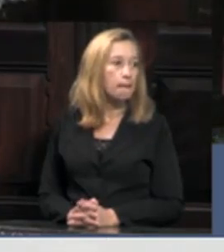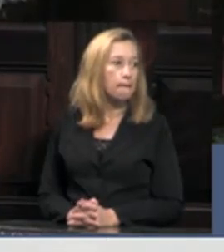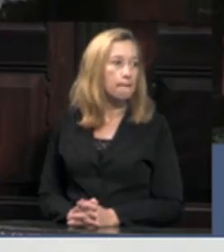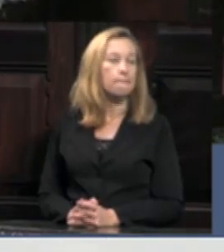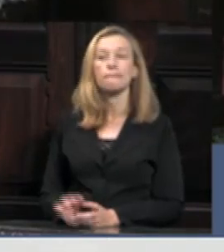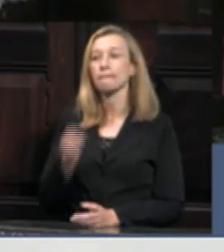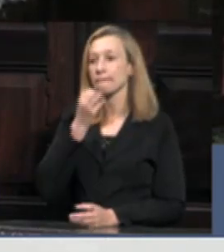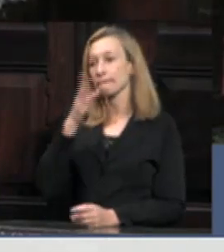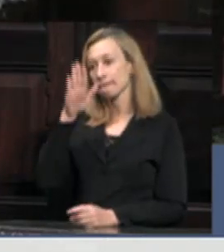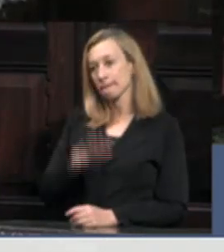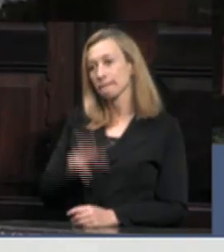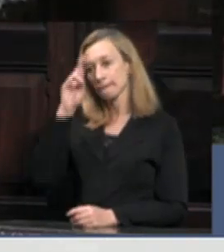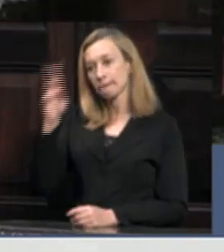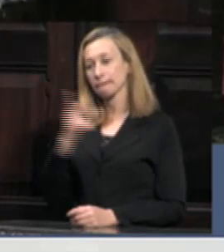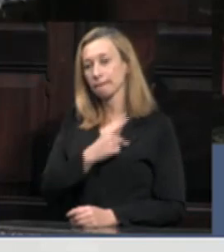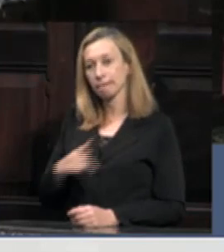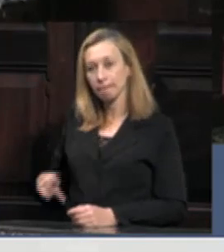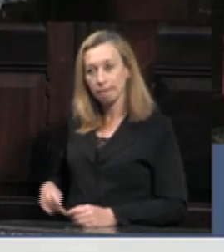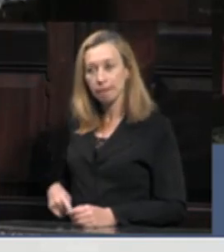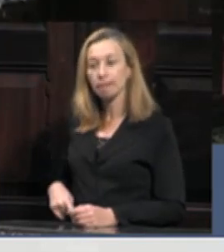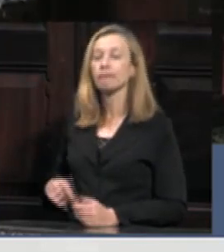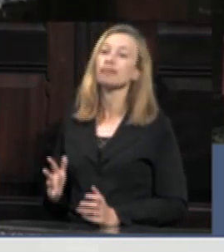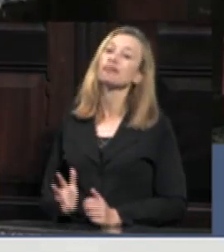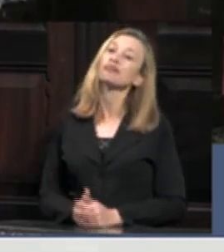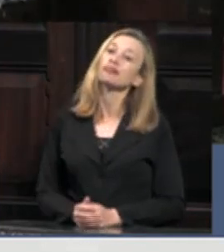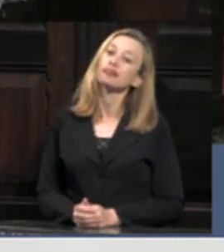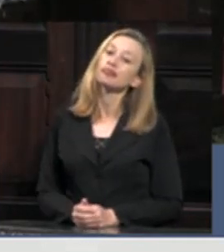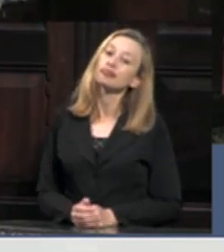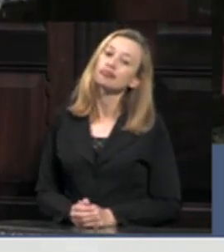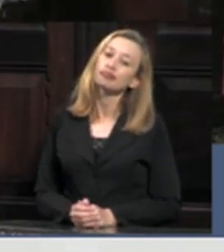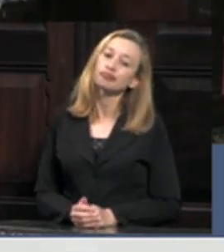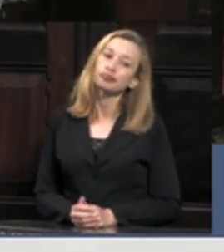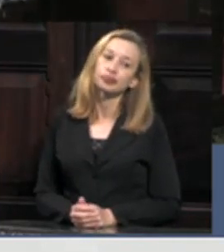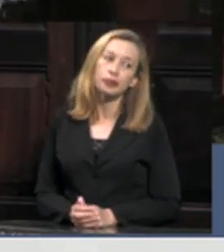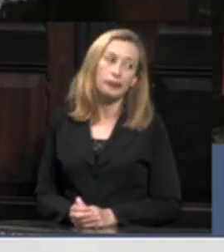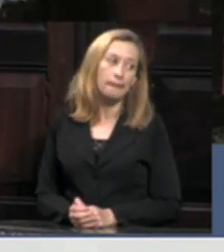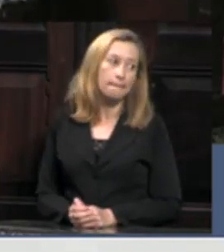Boa tarde, senhor presidente. Boa tarde, demais deputados.